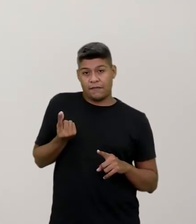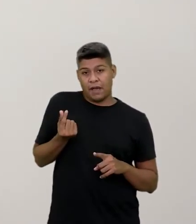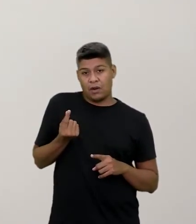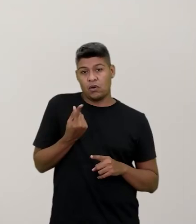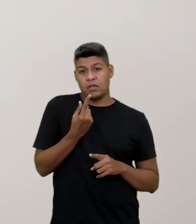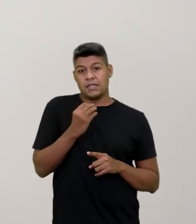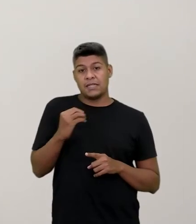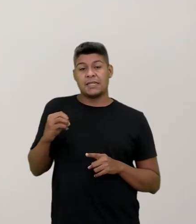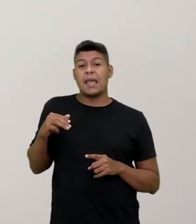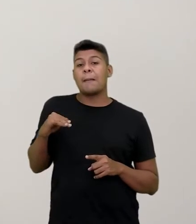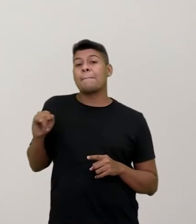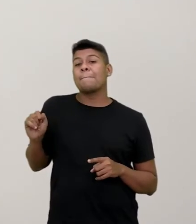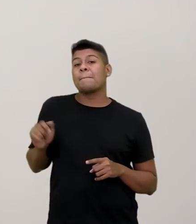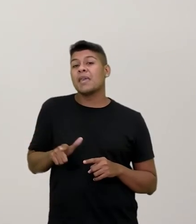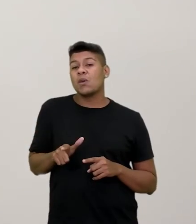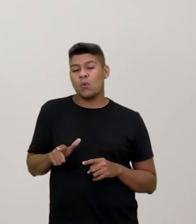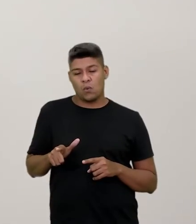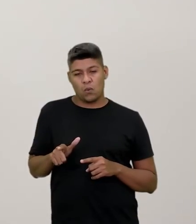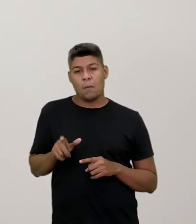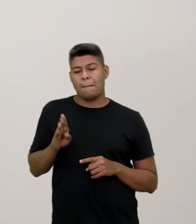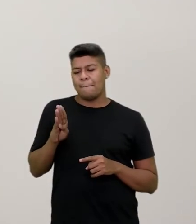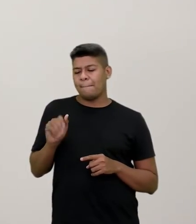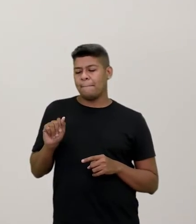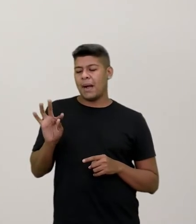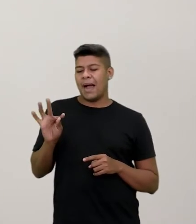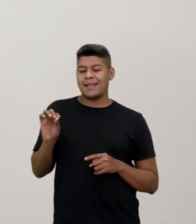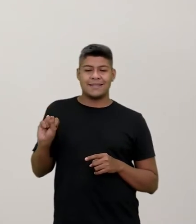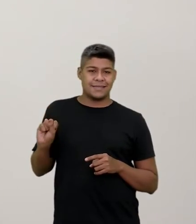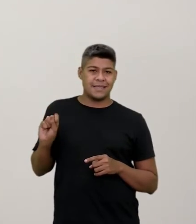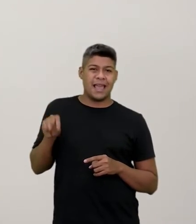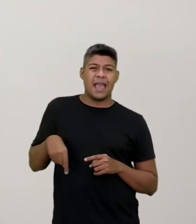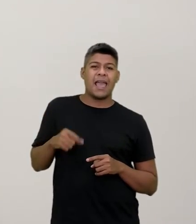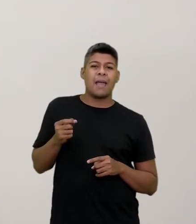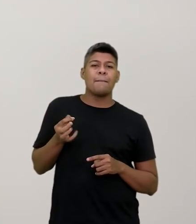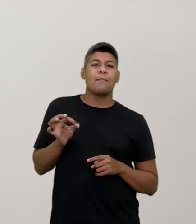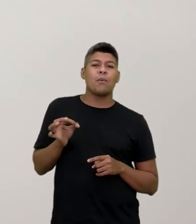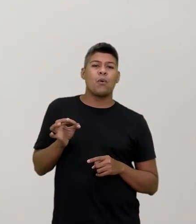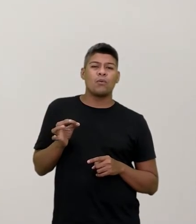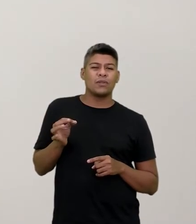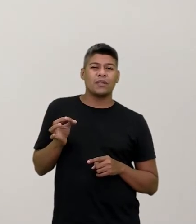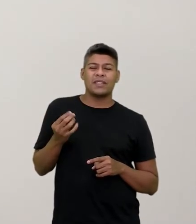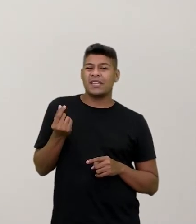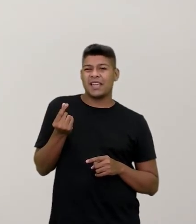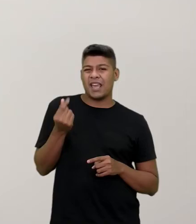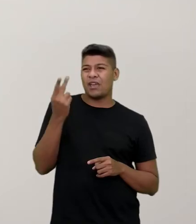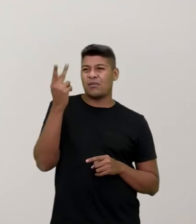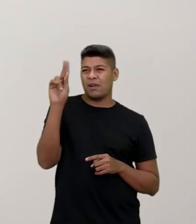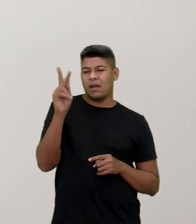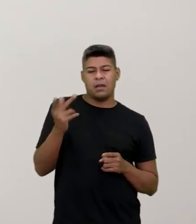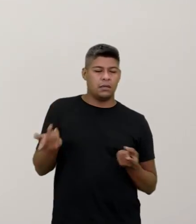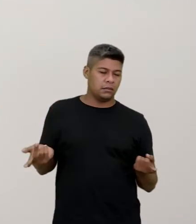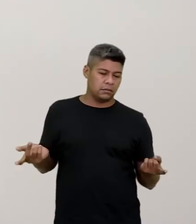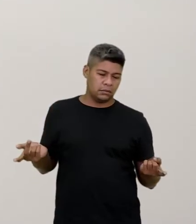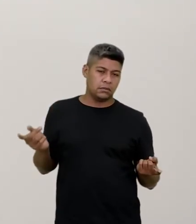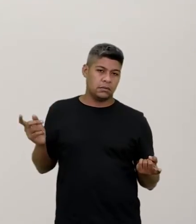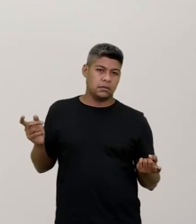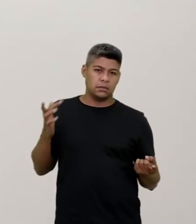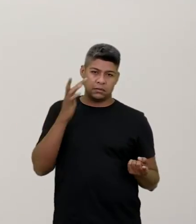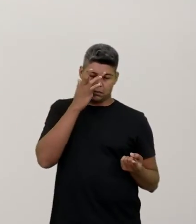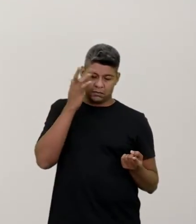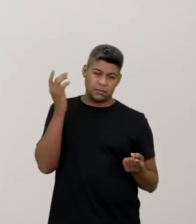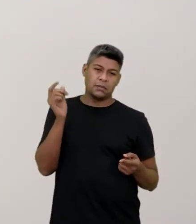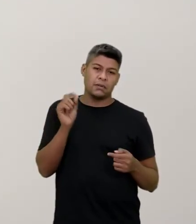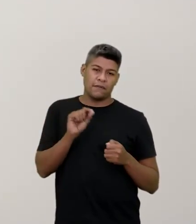a moeda lá da Tailândia, que é o lutador que vale muito dinheiro. Por quê? Porque esse é um lutador que fez